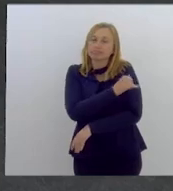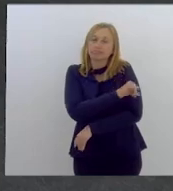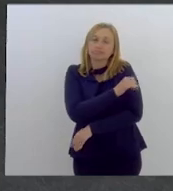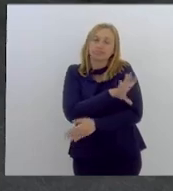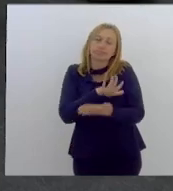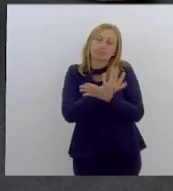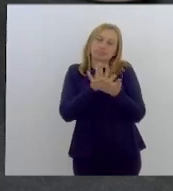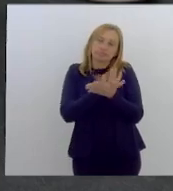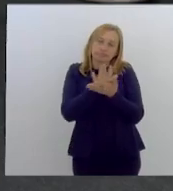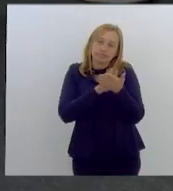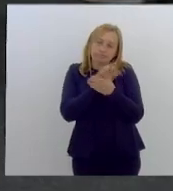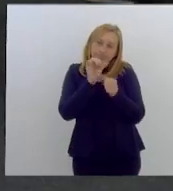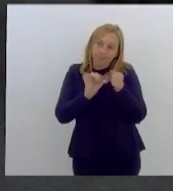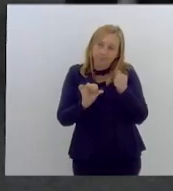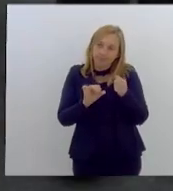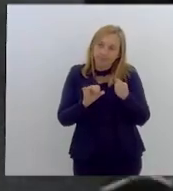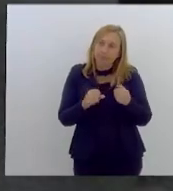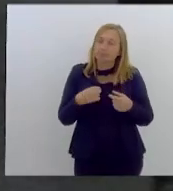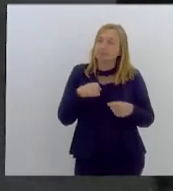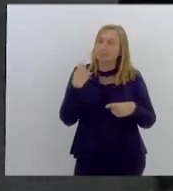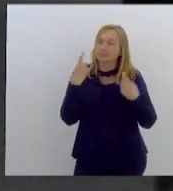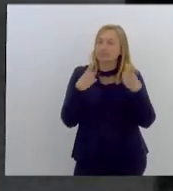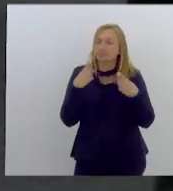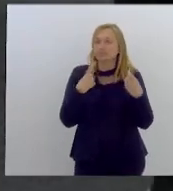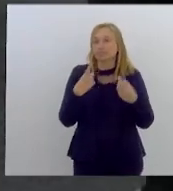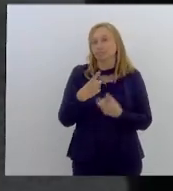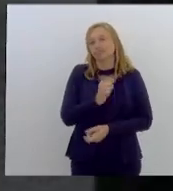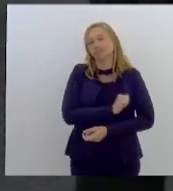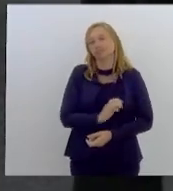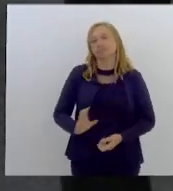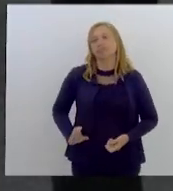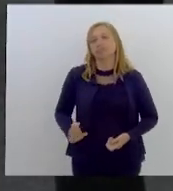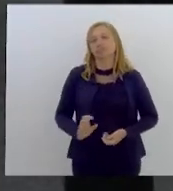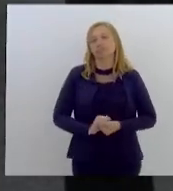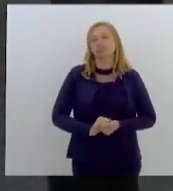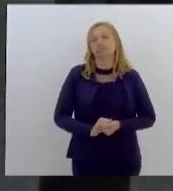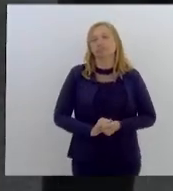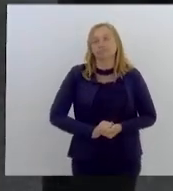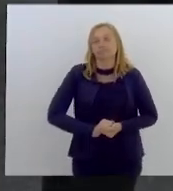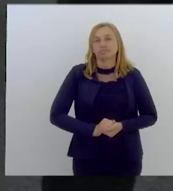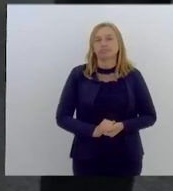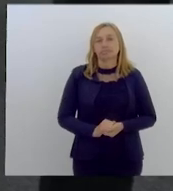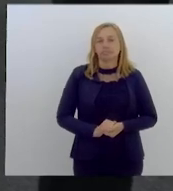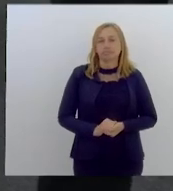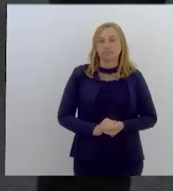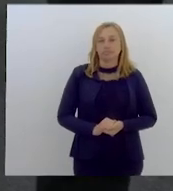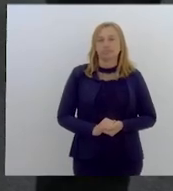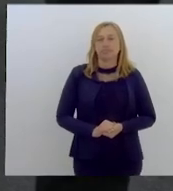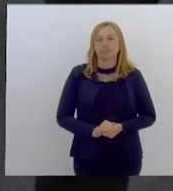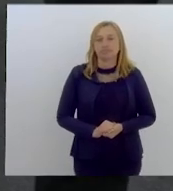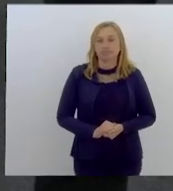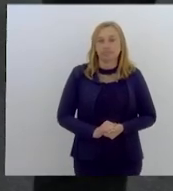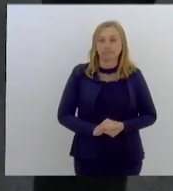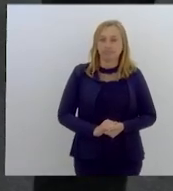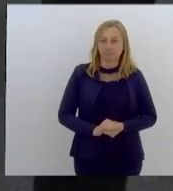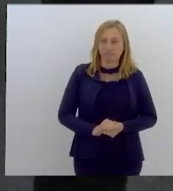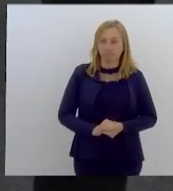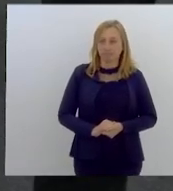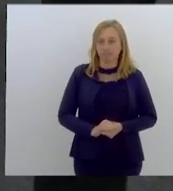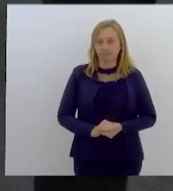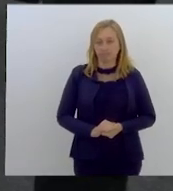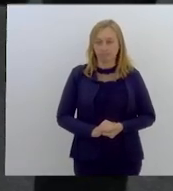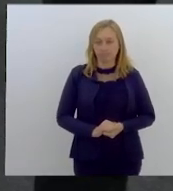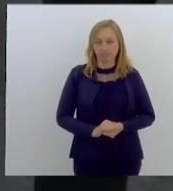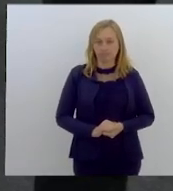nada fez. O que me preocupa, André, é que essa postura, que eu respeito,